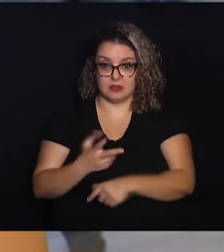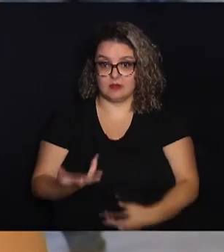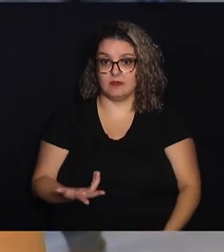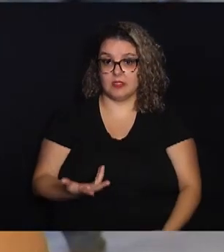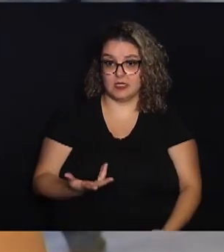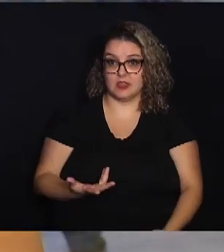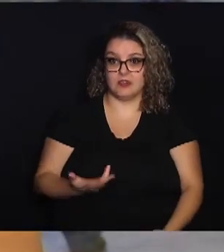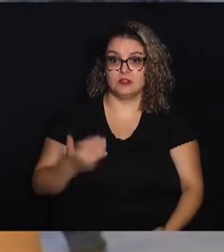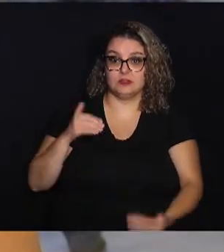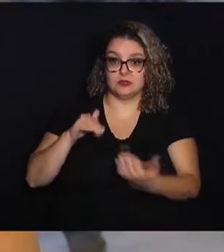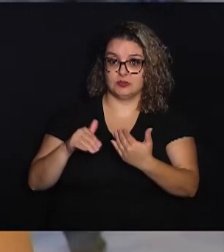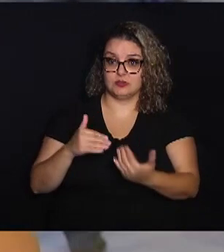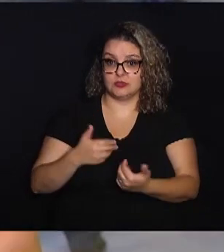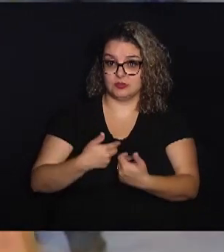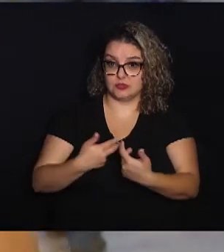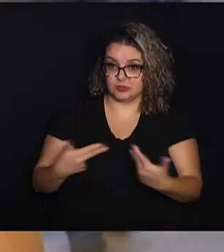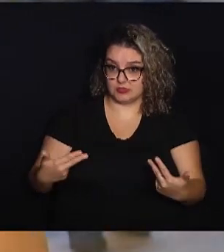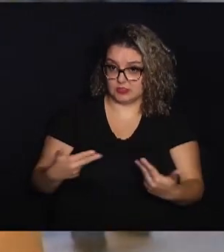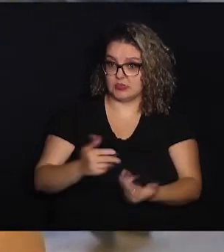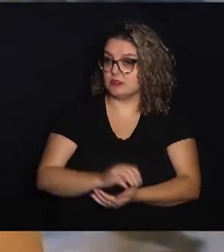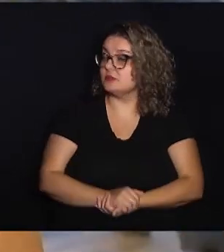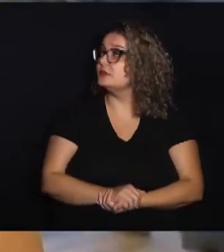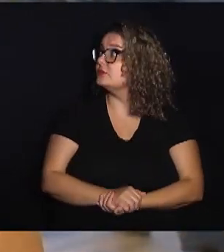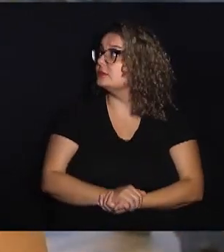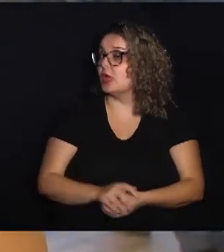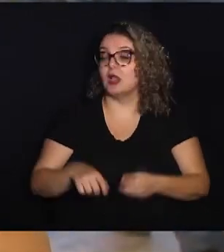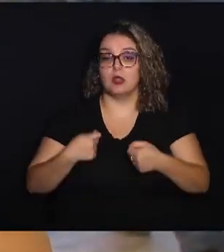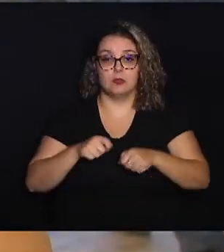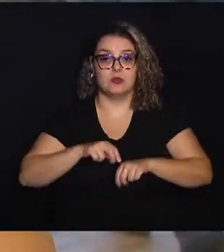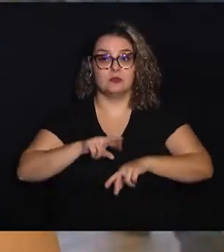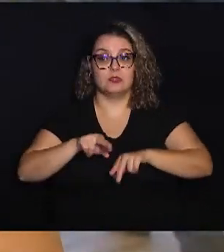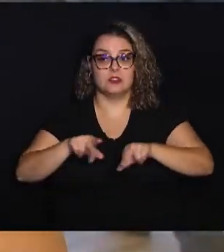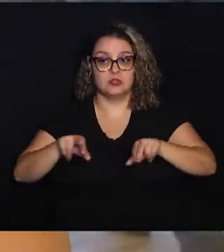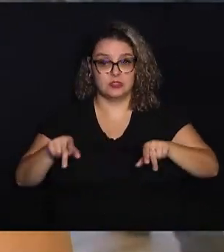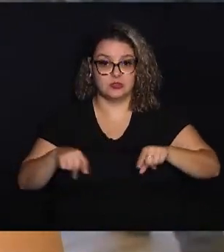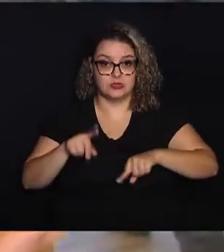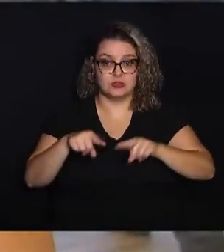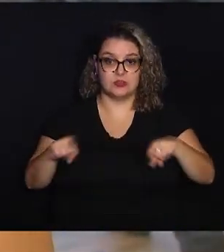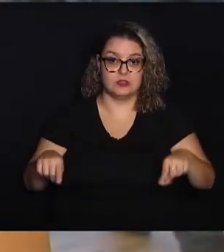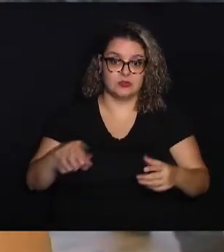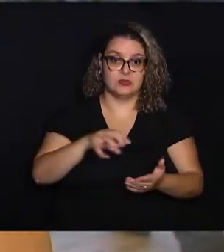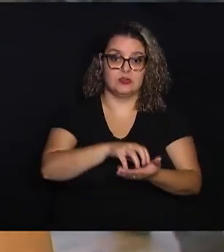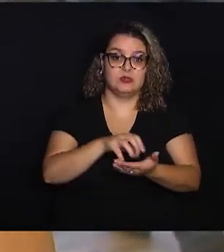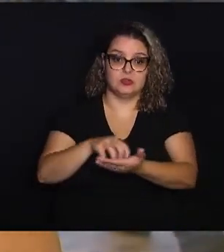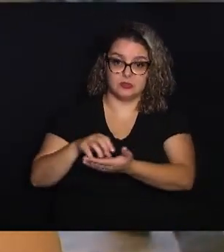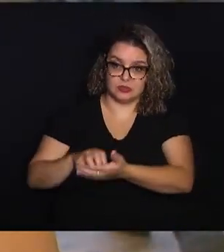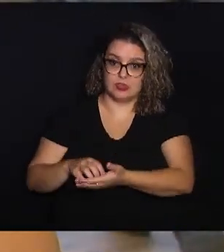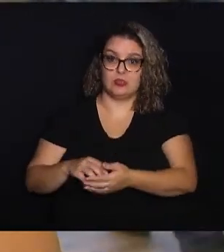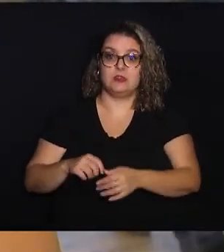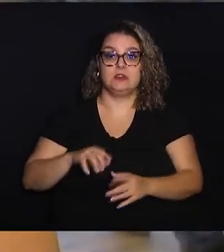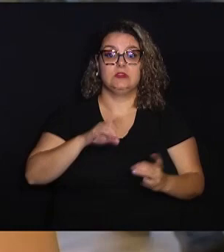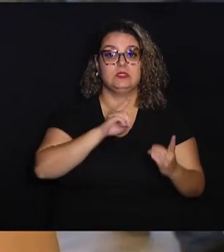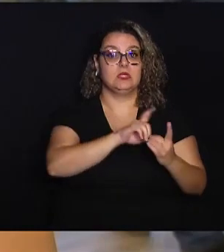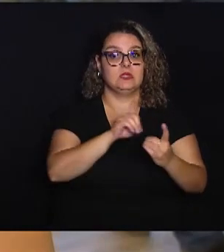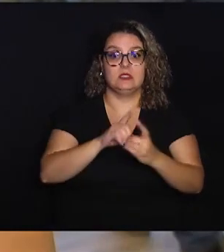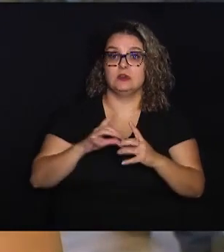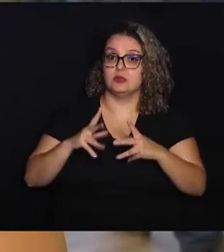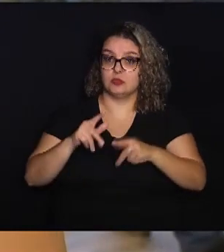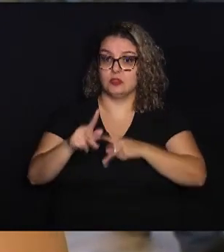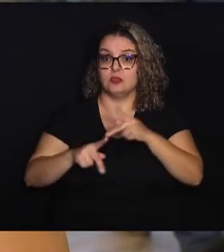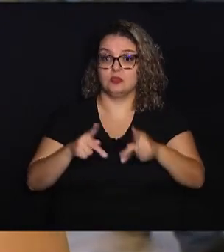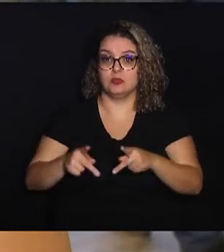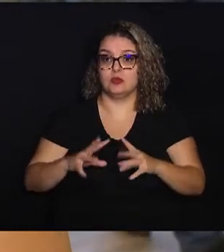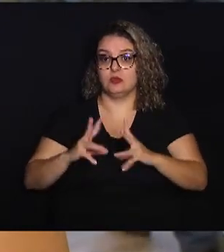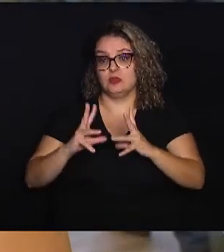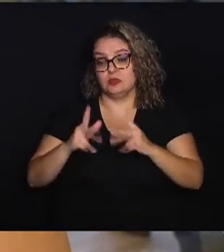gente precisa fazer justamente essa diversidade de locais. A gente tem que atingir todo tipo de população. Em todos